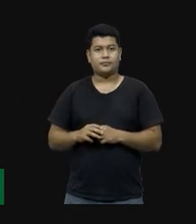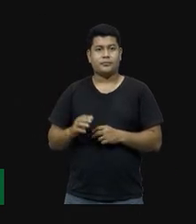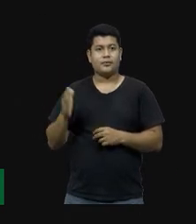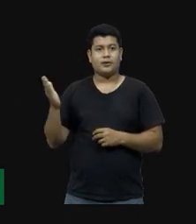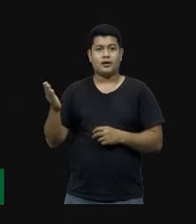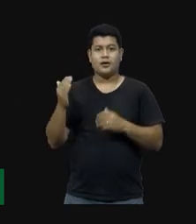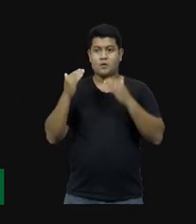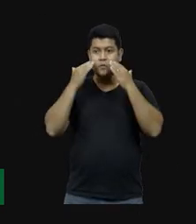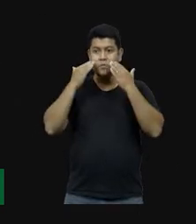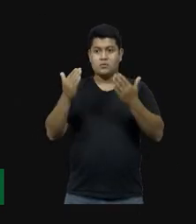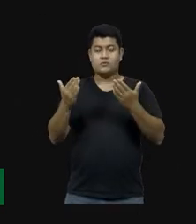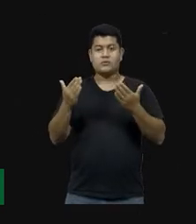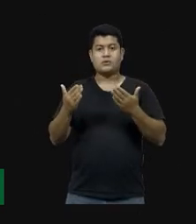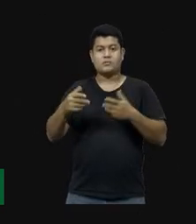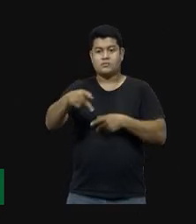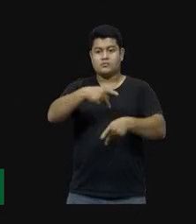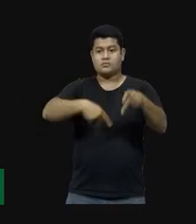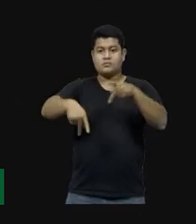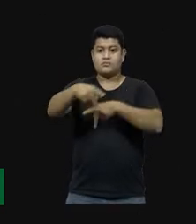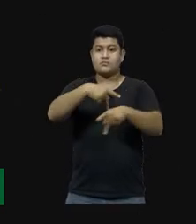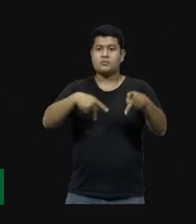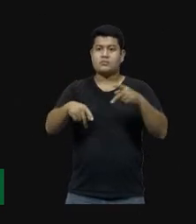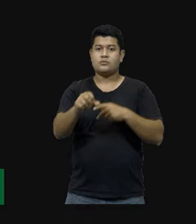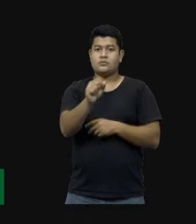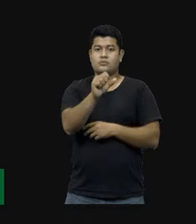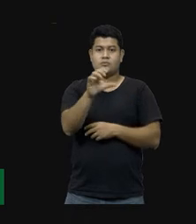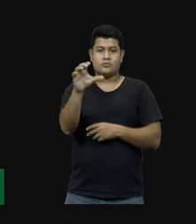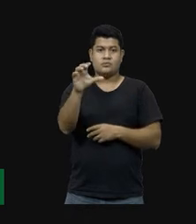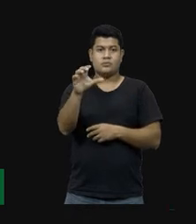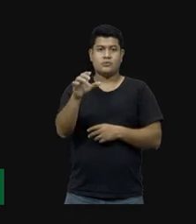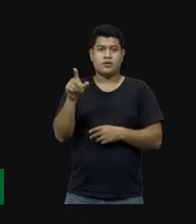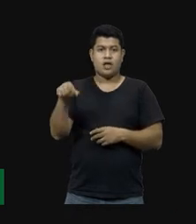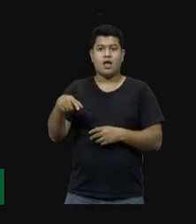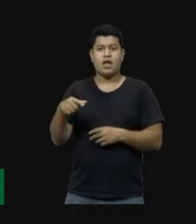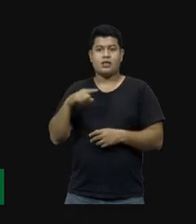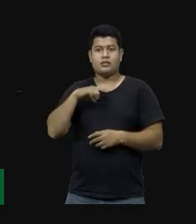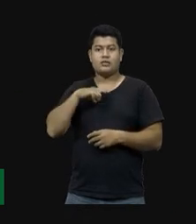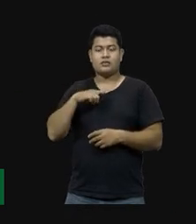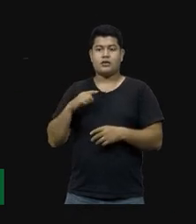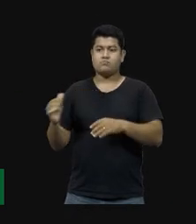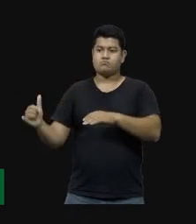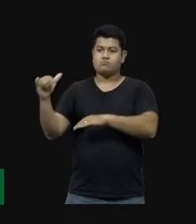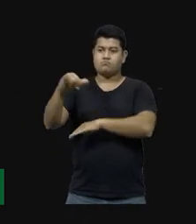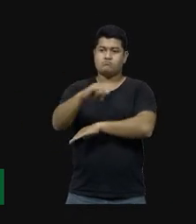mostrando para a população que ele anda de avião de carreira.